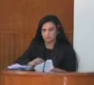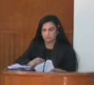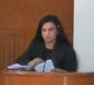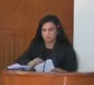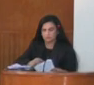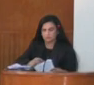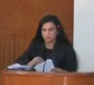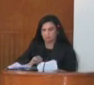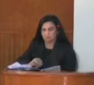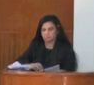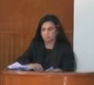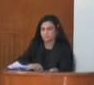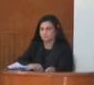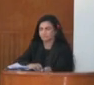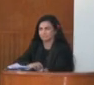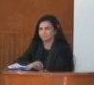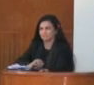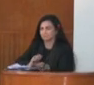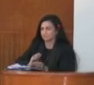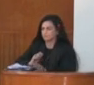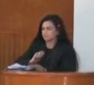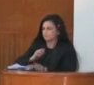a Roberta,